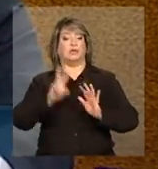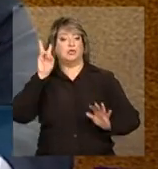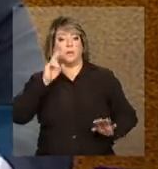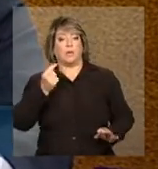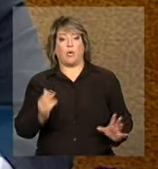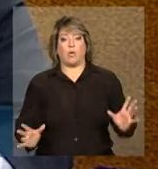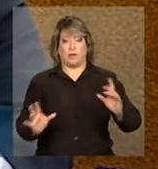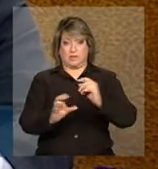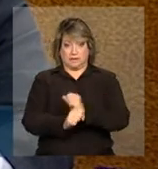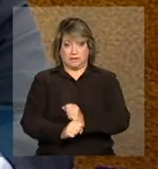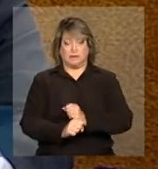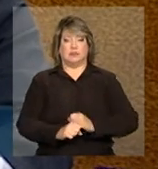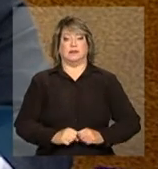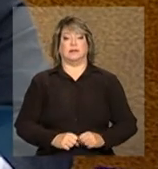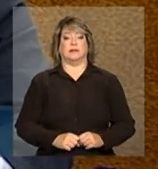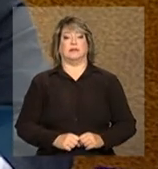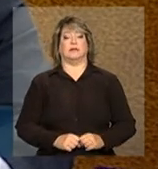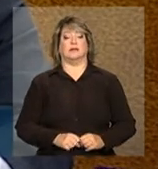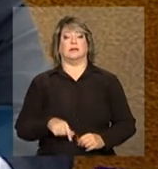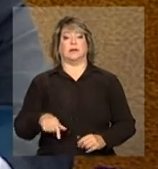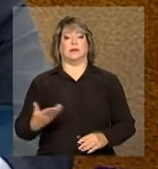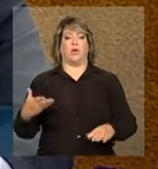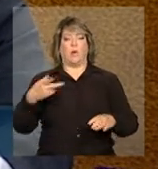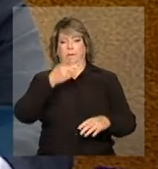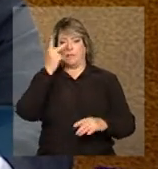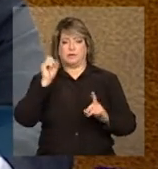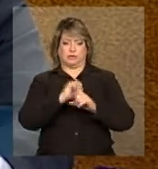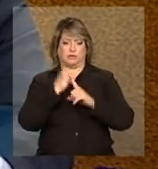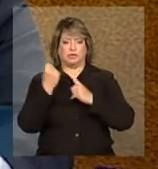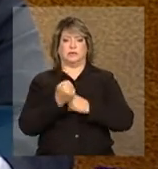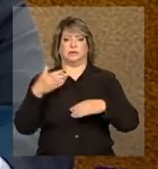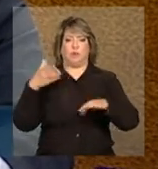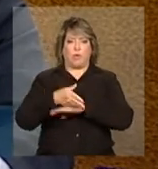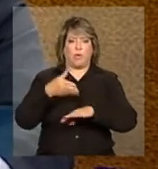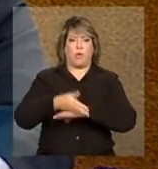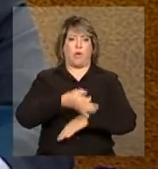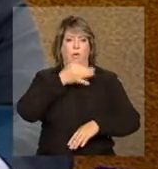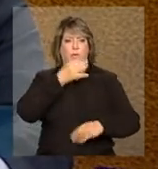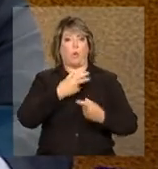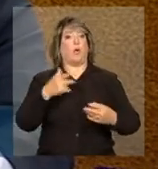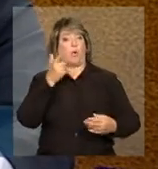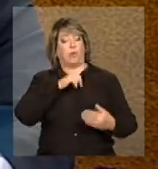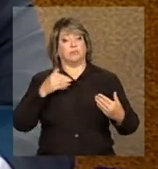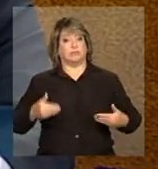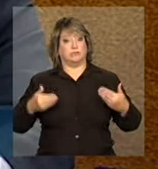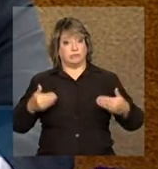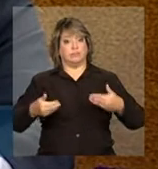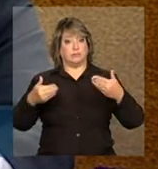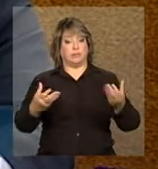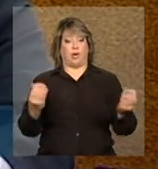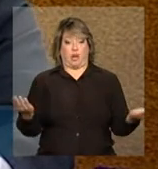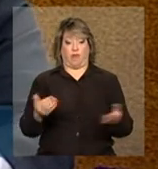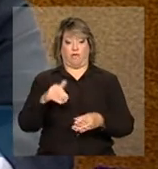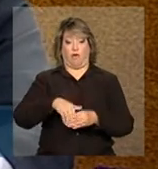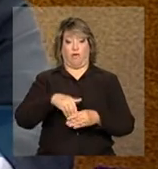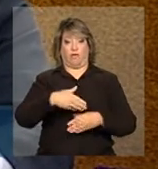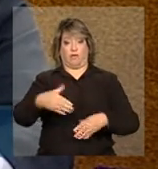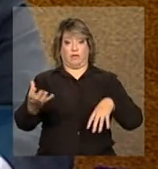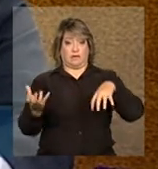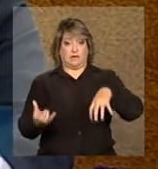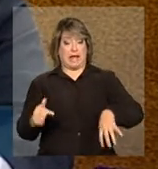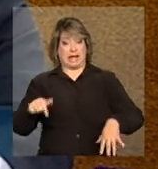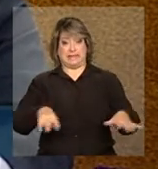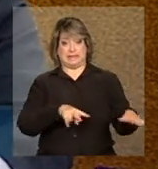orçamentária, mas que a partir da participação da sociedade a gente conseguiu vários avanços. avanços. Está para votar agora no Congresso. Essa